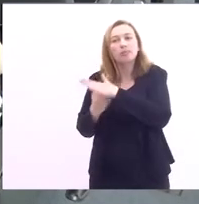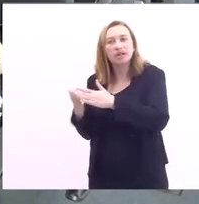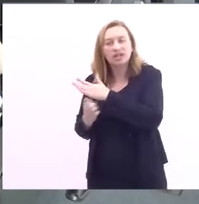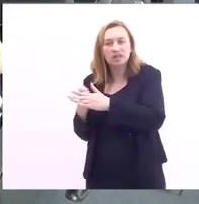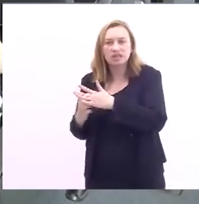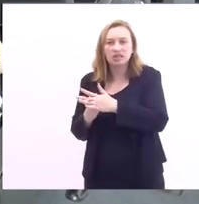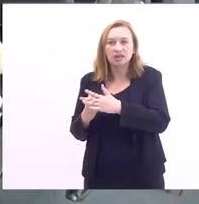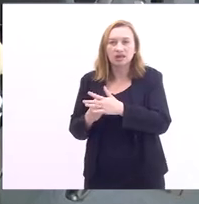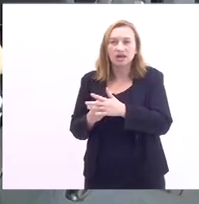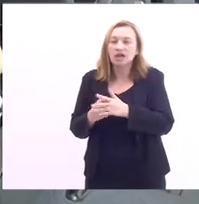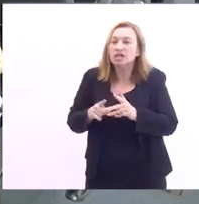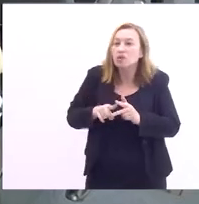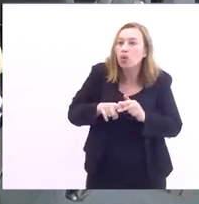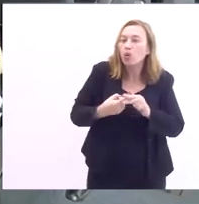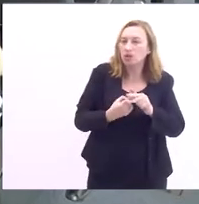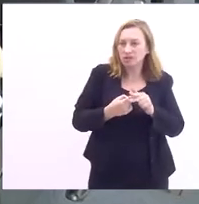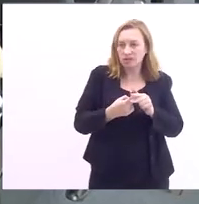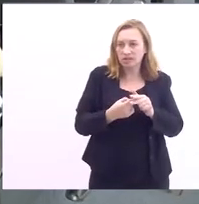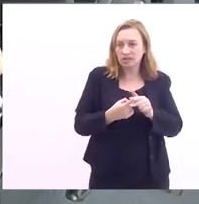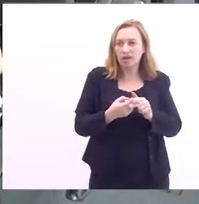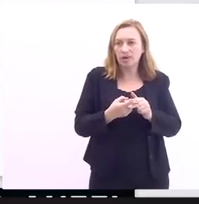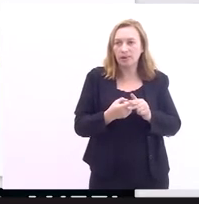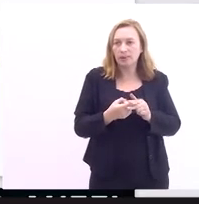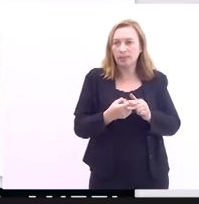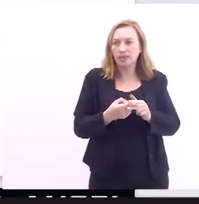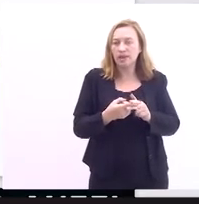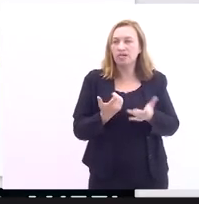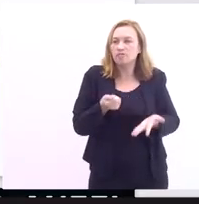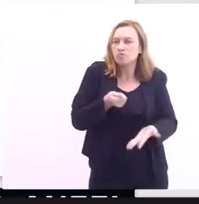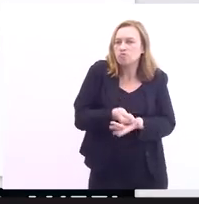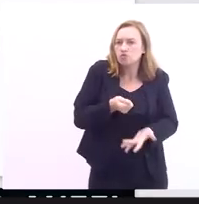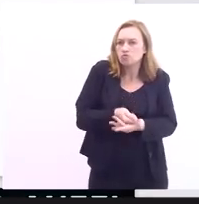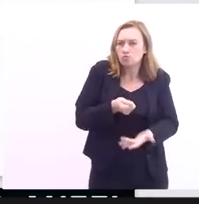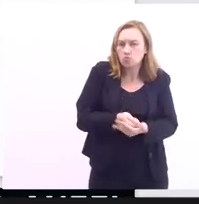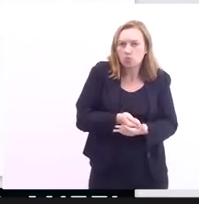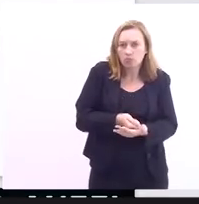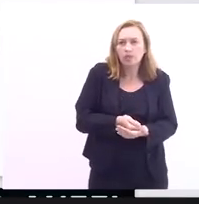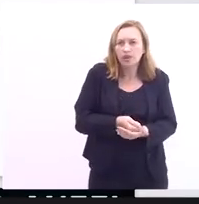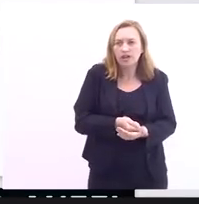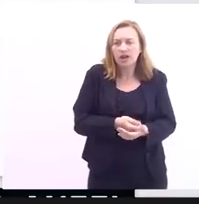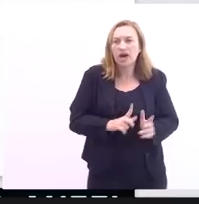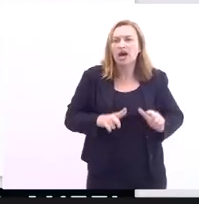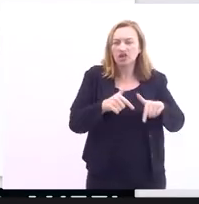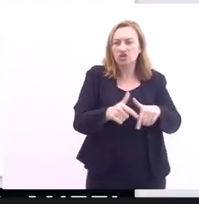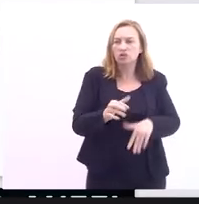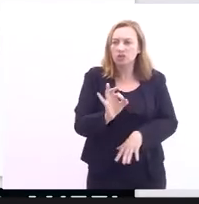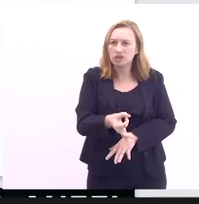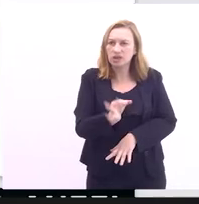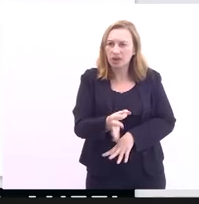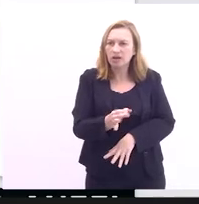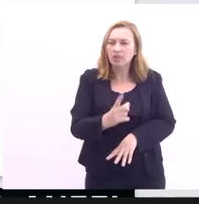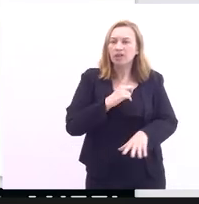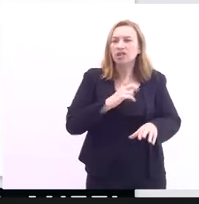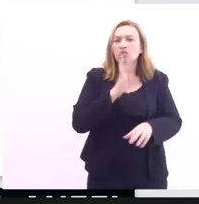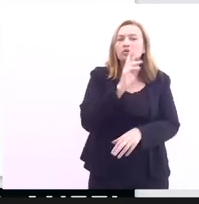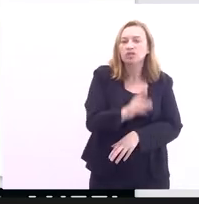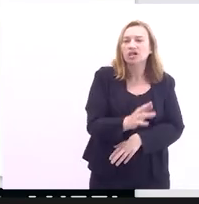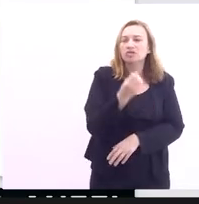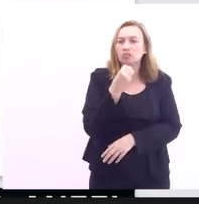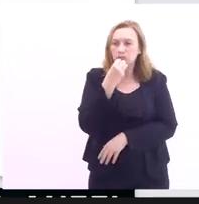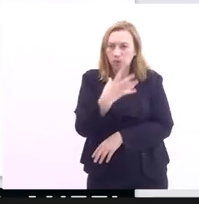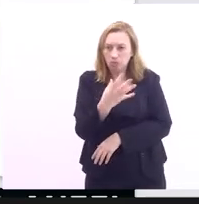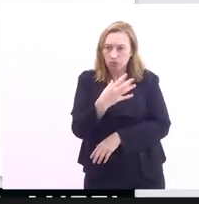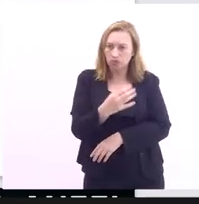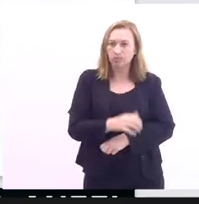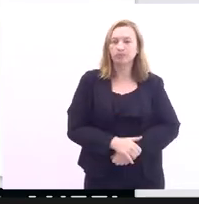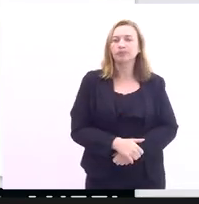falta. Ou seja, ela é uma penalidade bem mais expressiva do que se fazia antigamente para poder ter esse resultado positivo